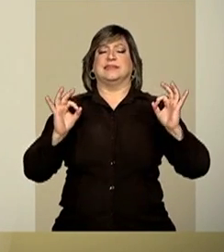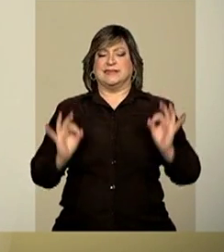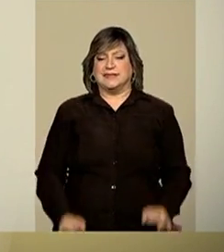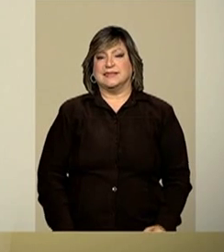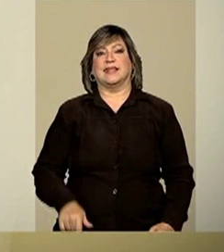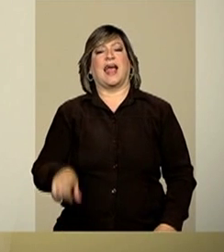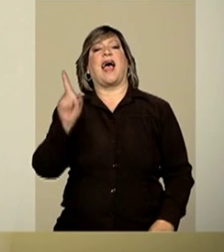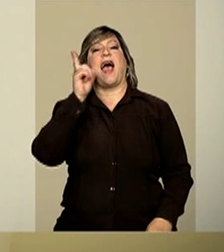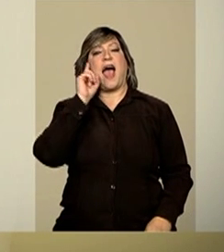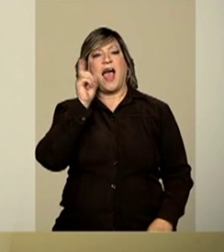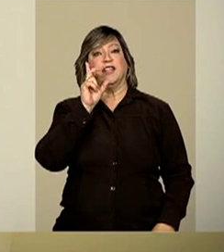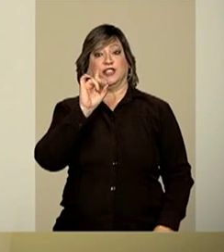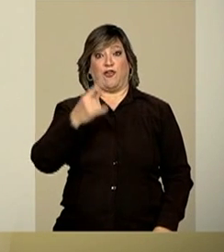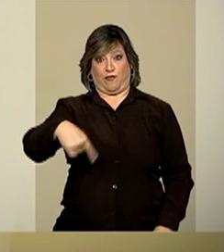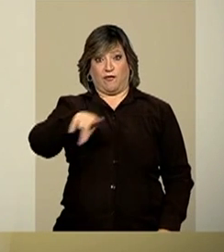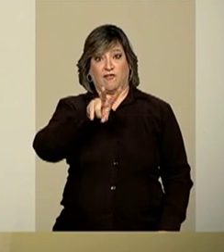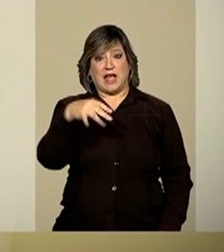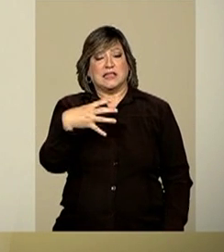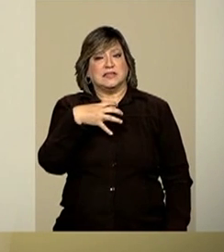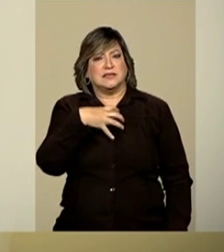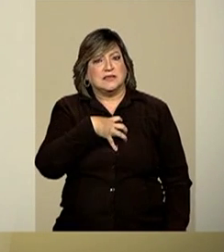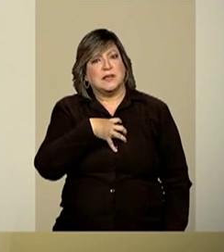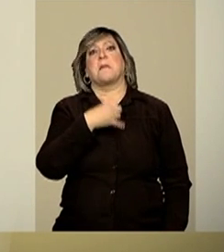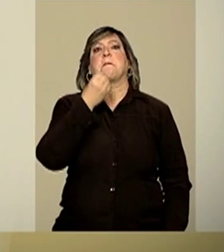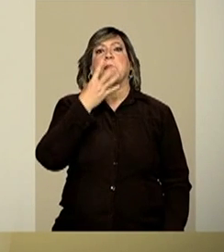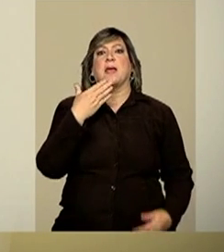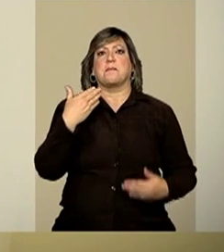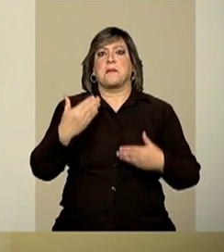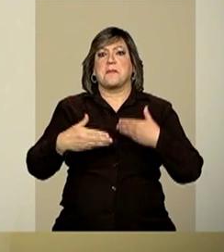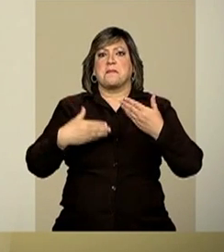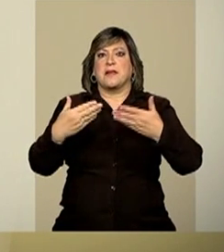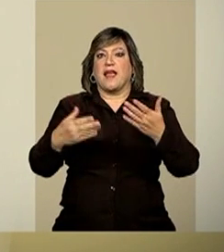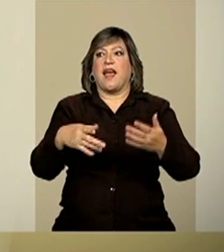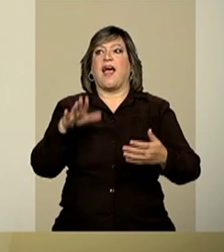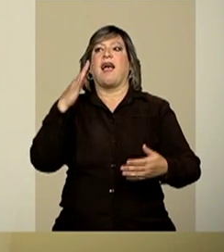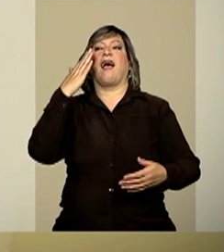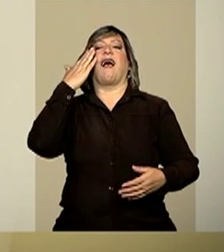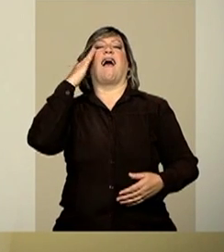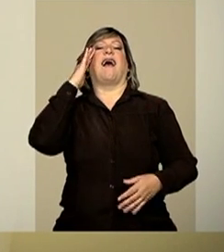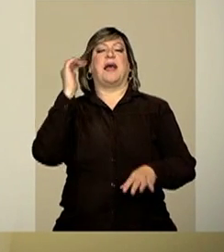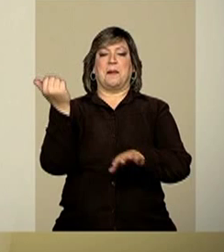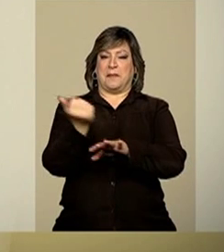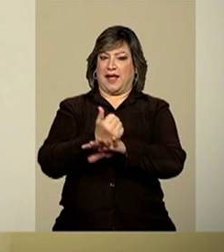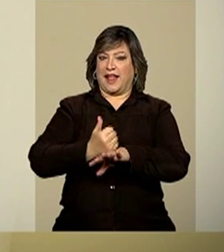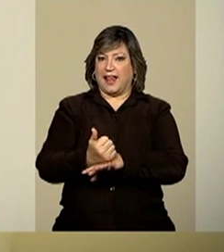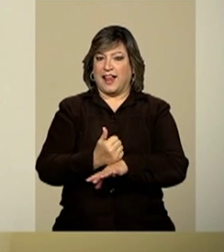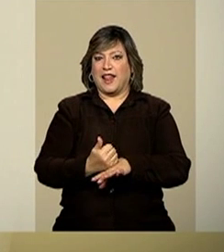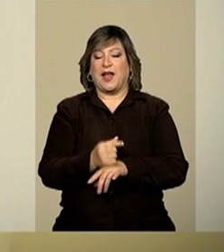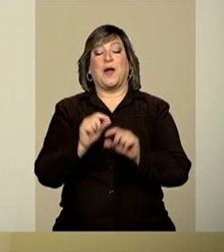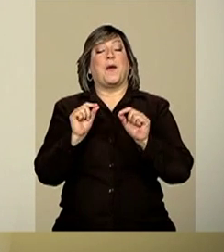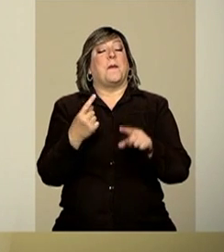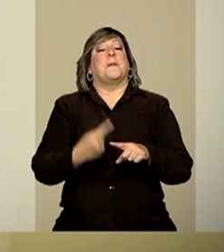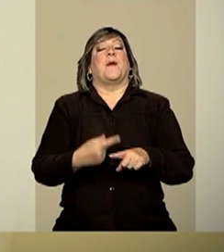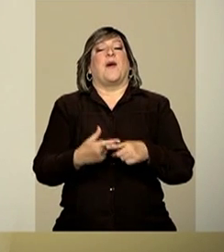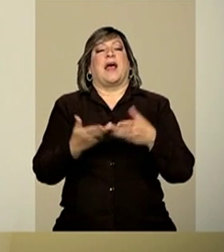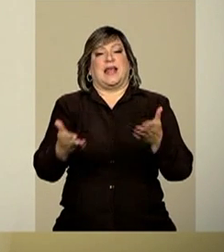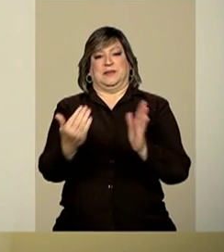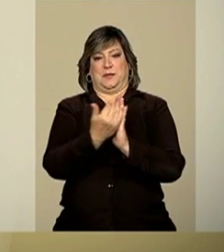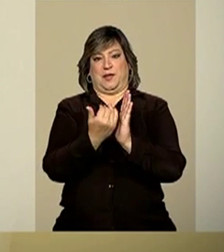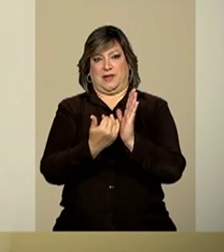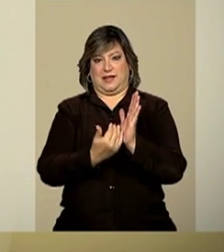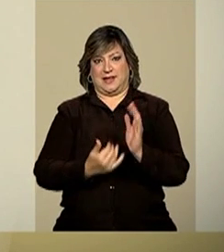cada dia vocês vão sentir os benefícios e entender melhor o grande significado deste